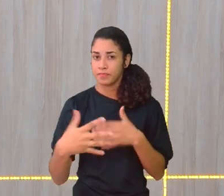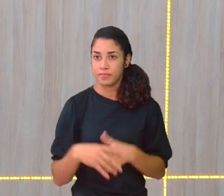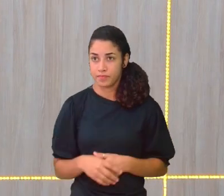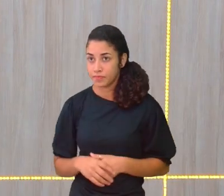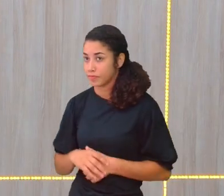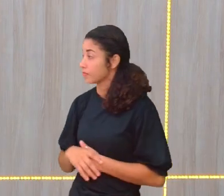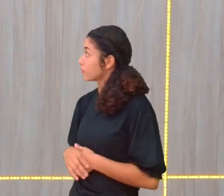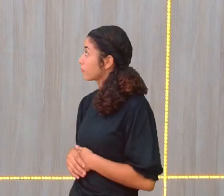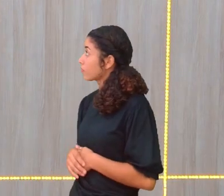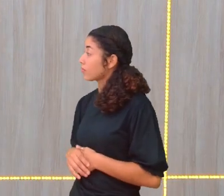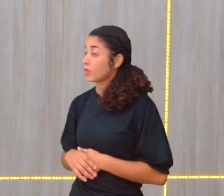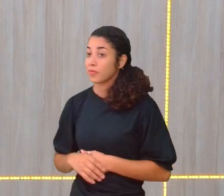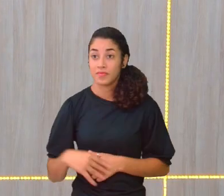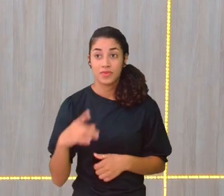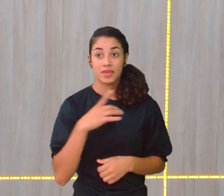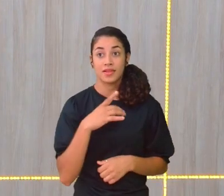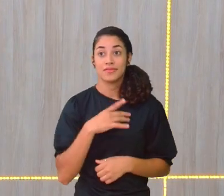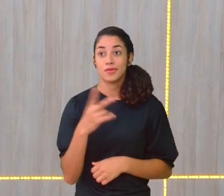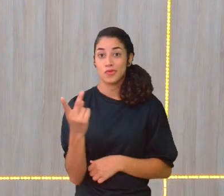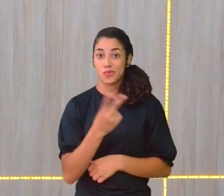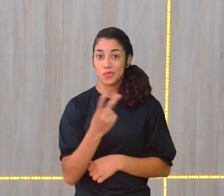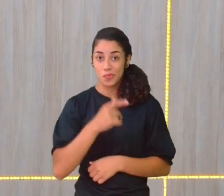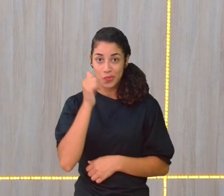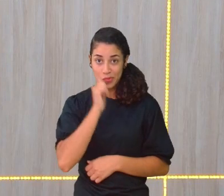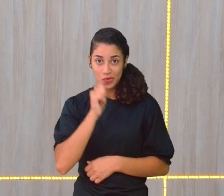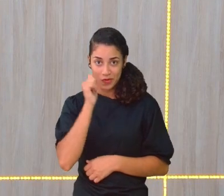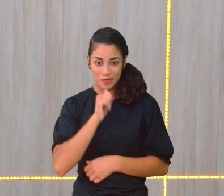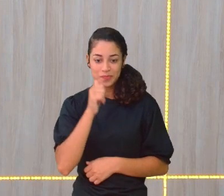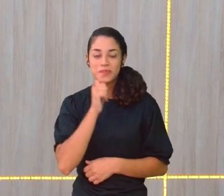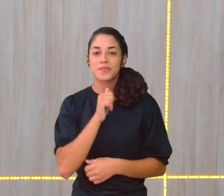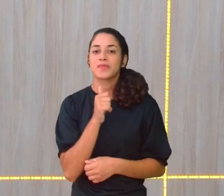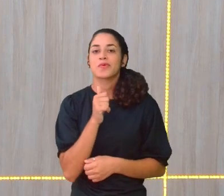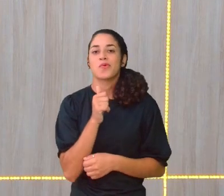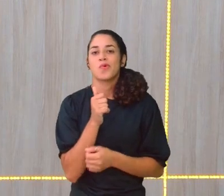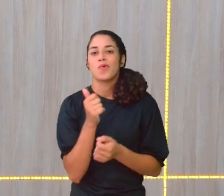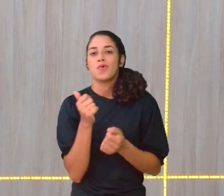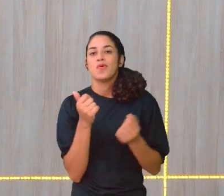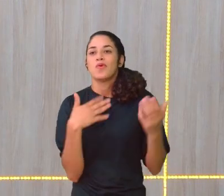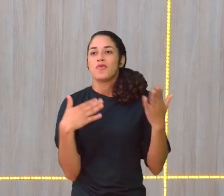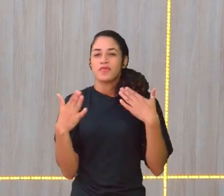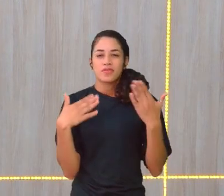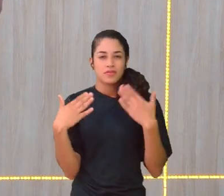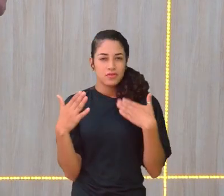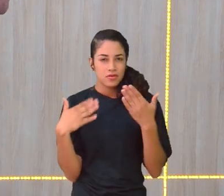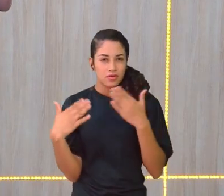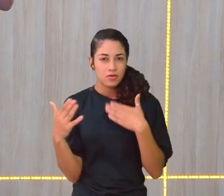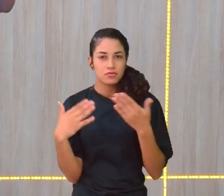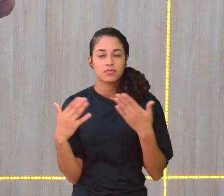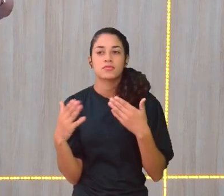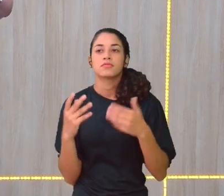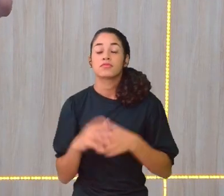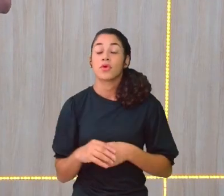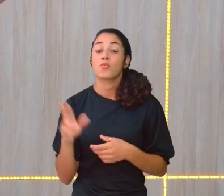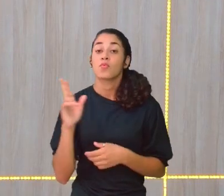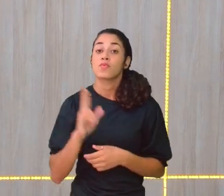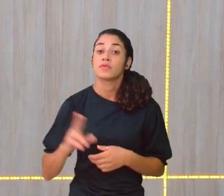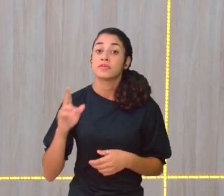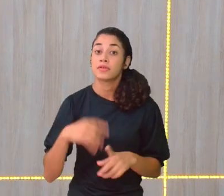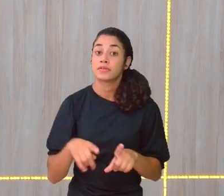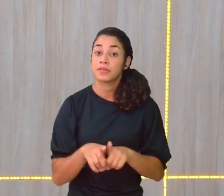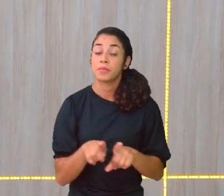nós temos aí duas jovens conversando aí, não é? Transitando, fazendo uso